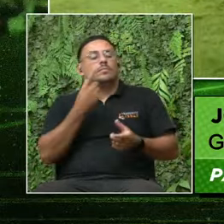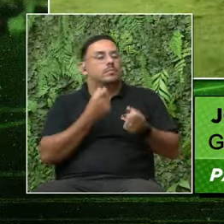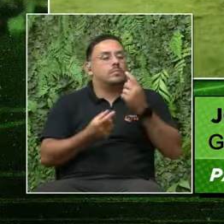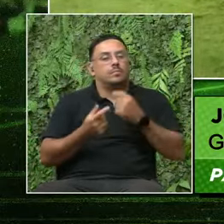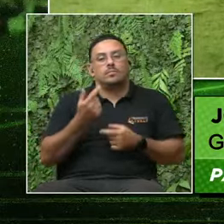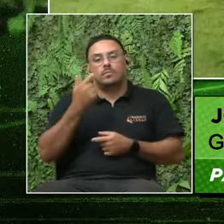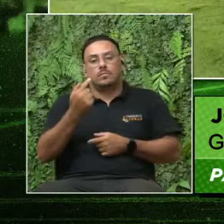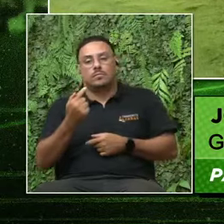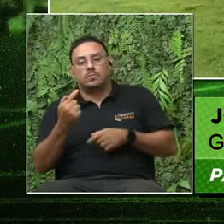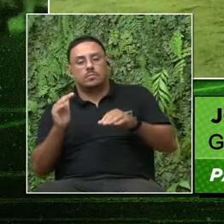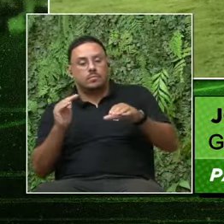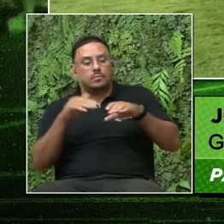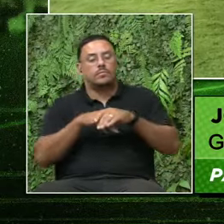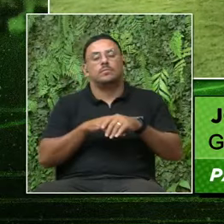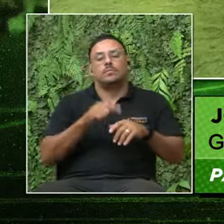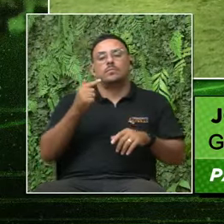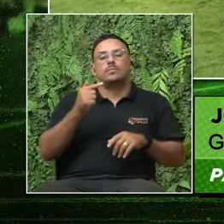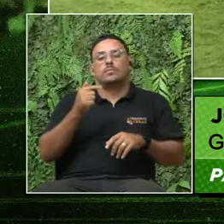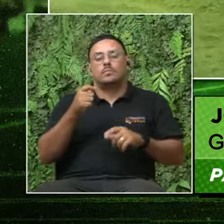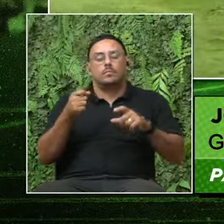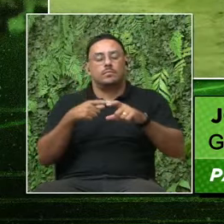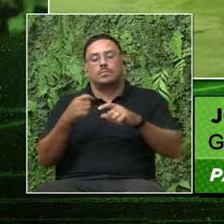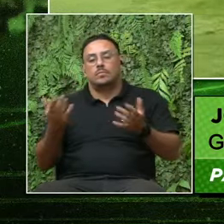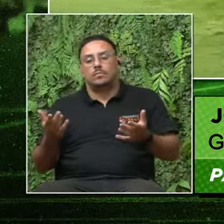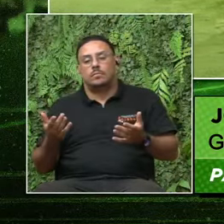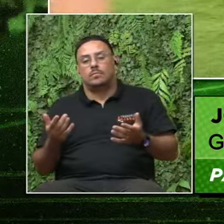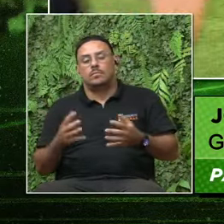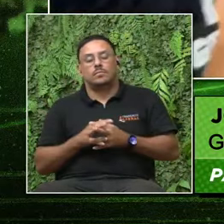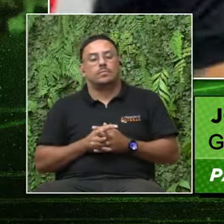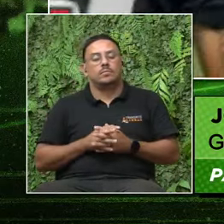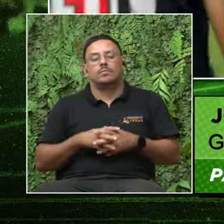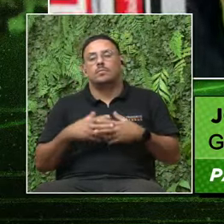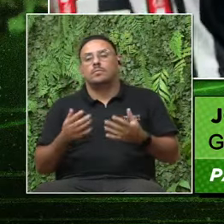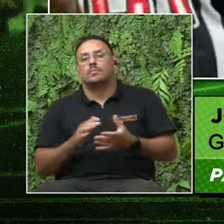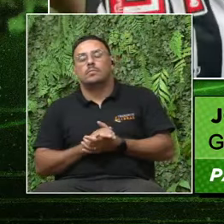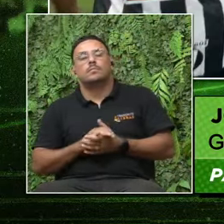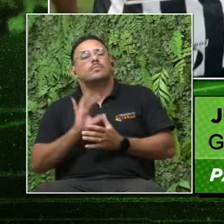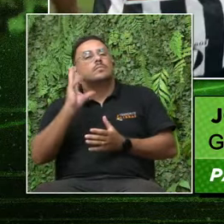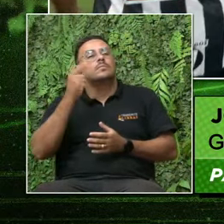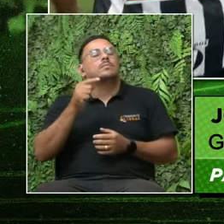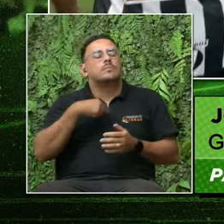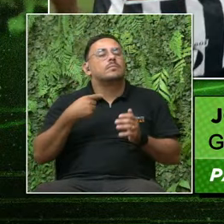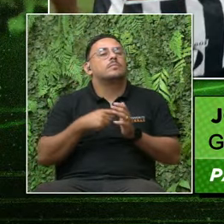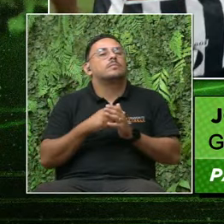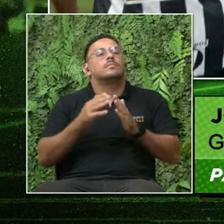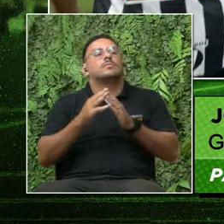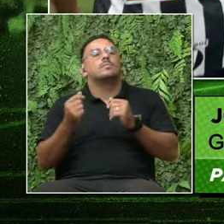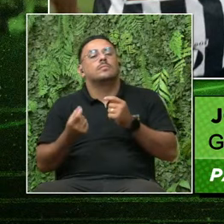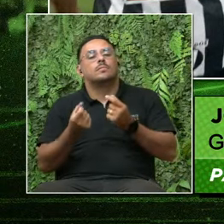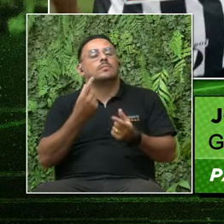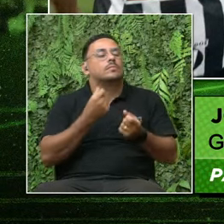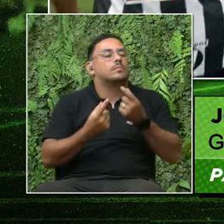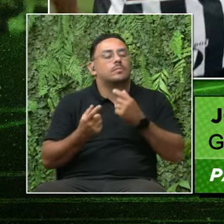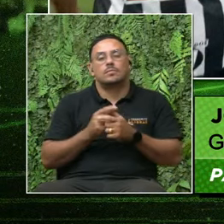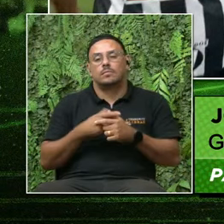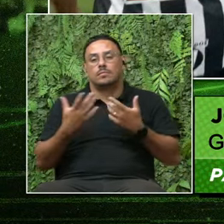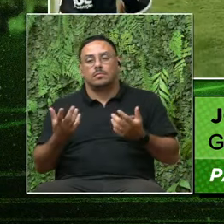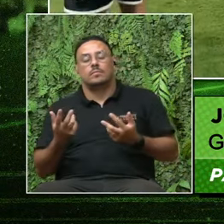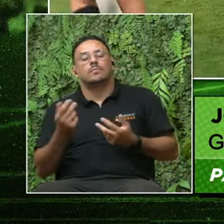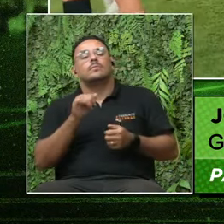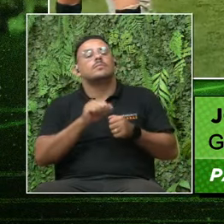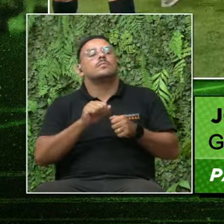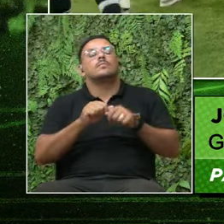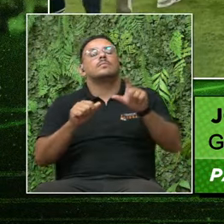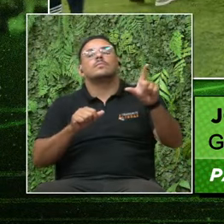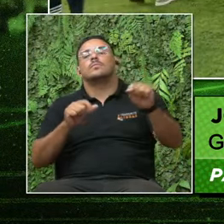jogos de final de Campeonato Mineiro tem sete gols né coincidência né cara acho que todo mundo vai querer ser chamado de pipoqueiro também assim faz uma